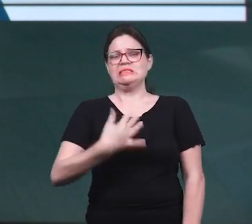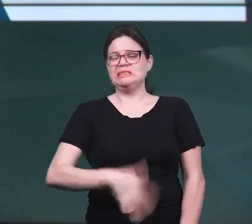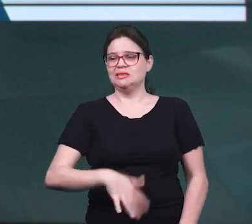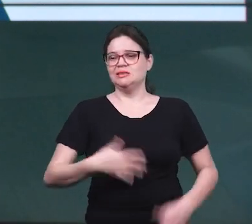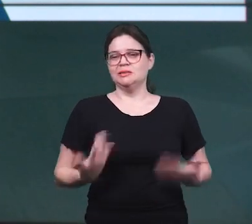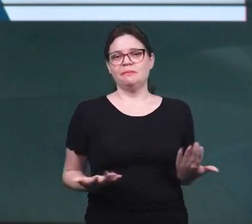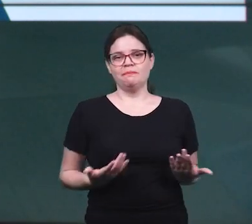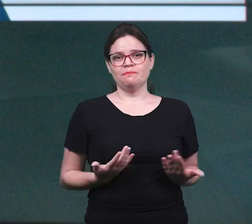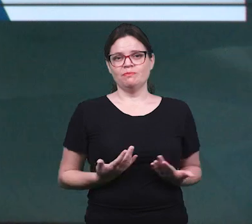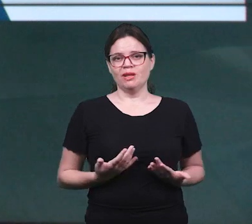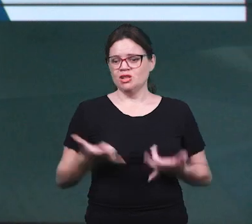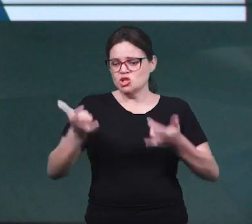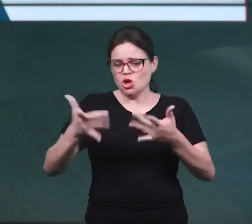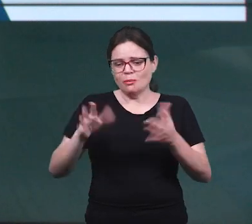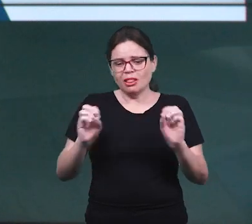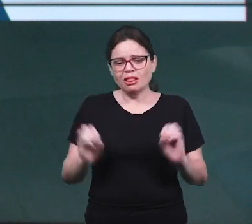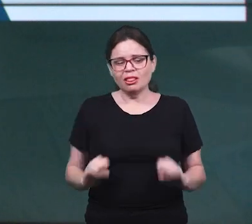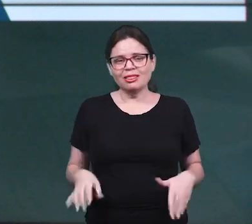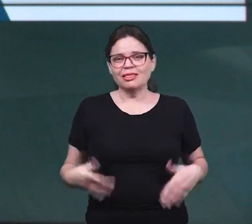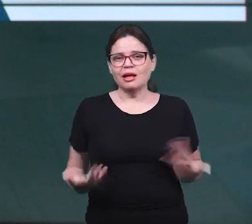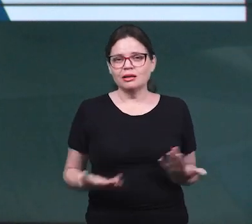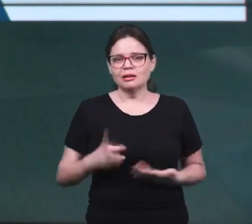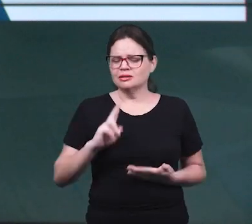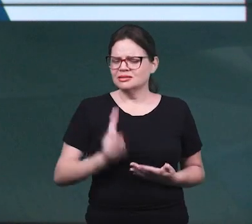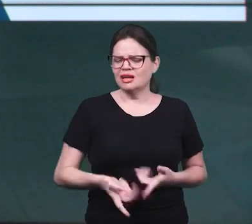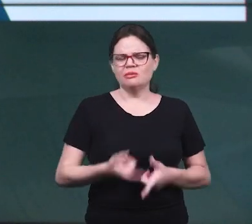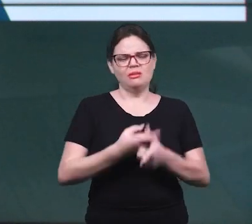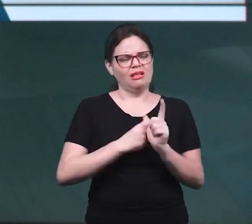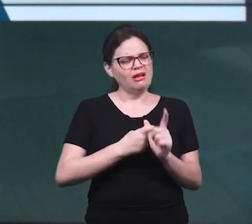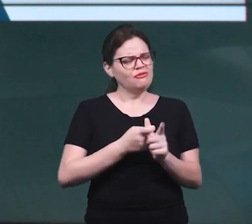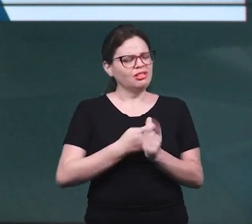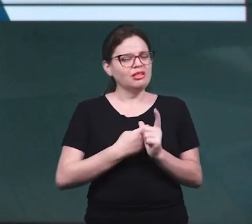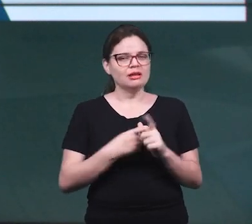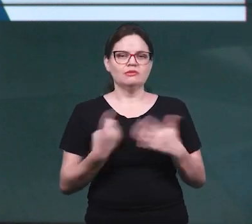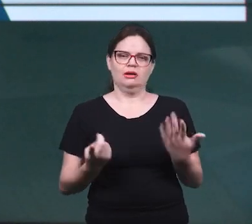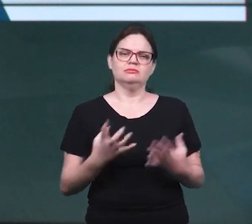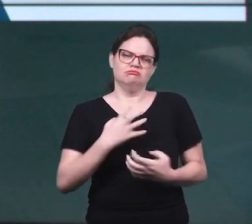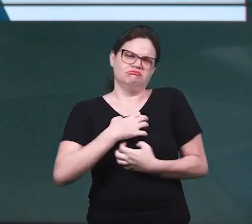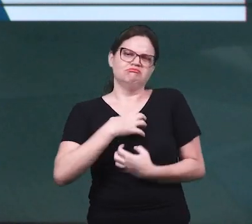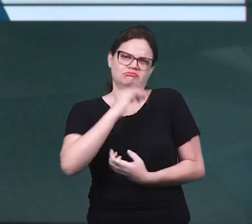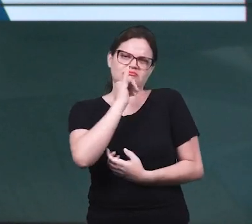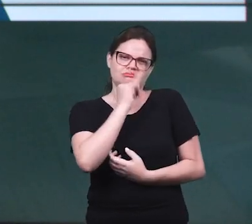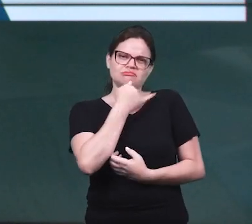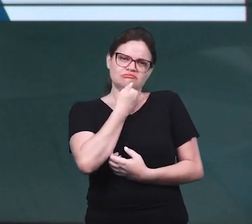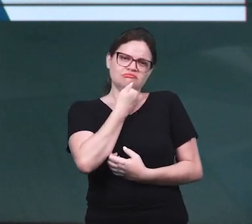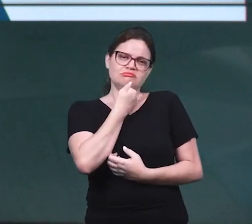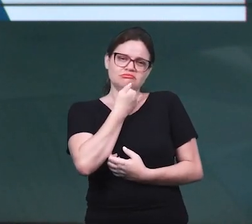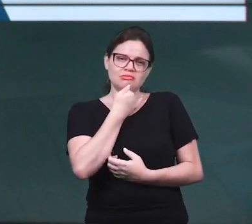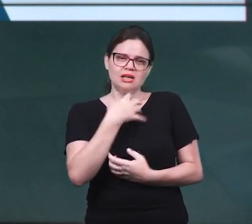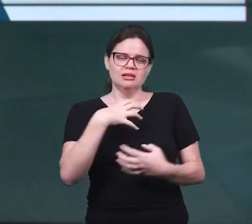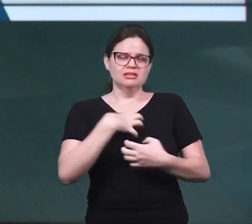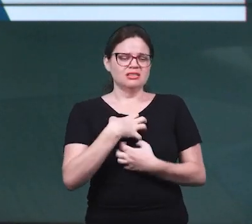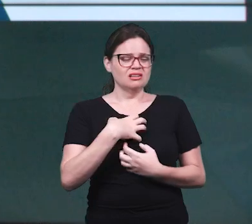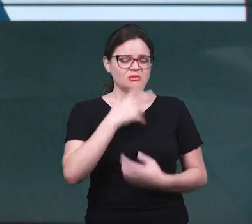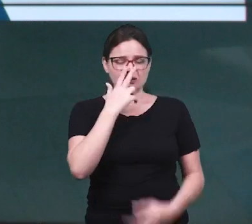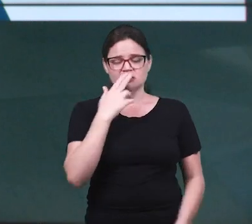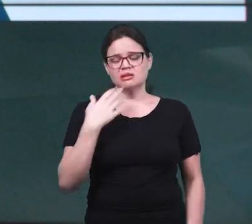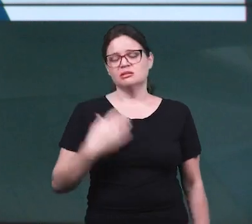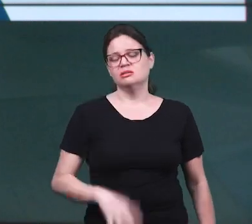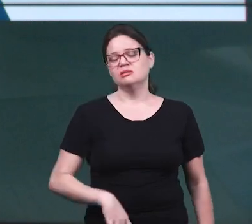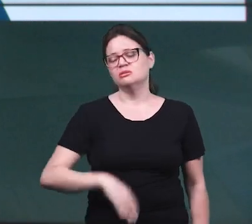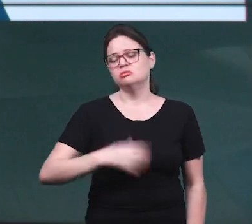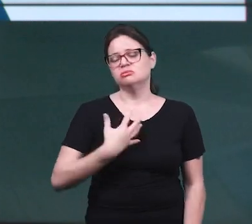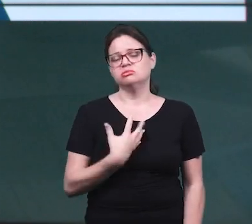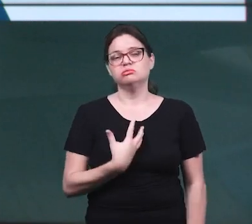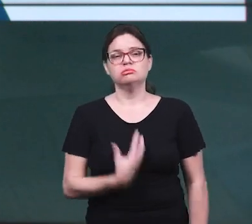e nunca tenho, sempre fico devendo. Isso traz um desestímulo, né?